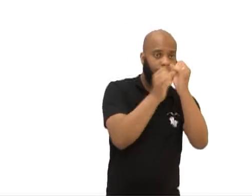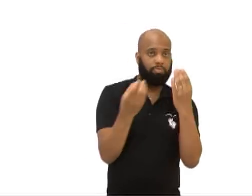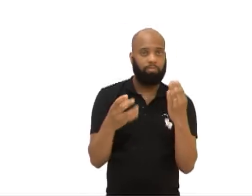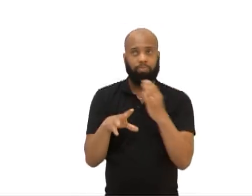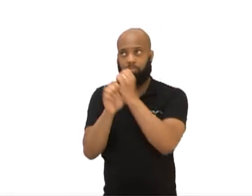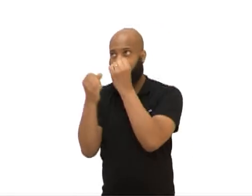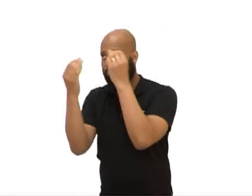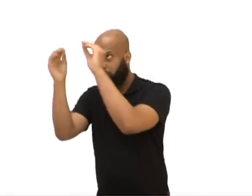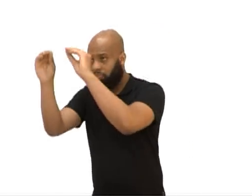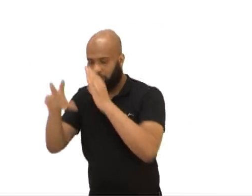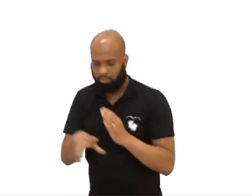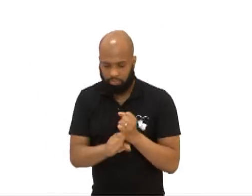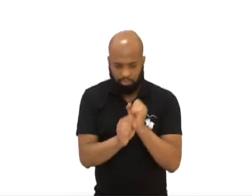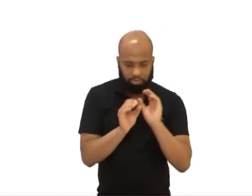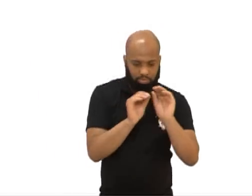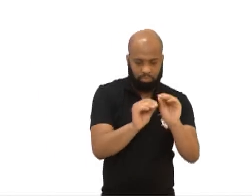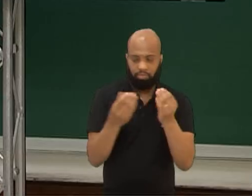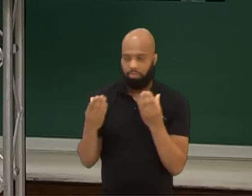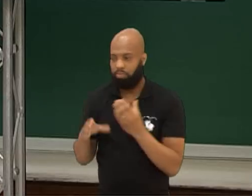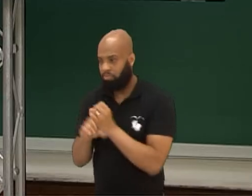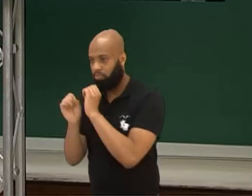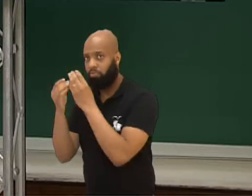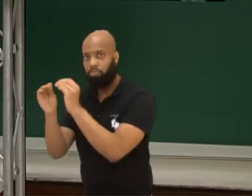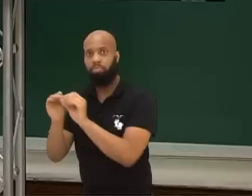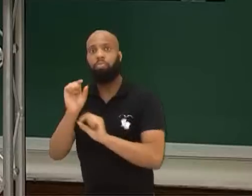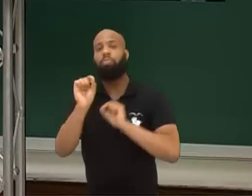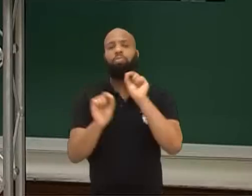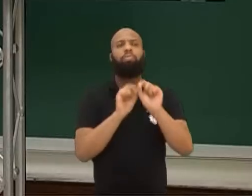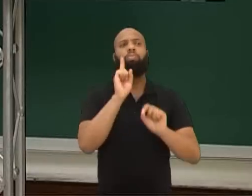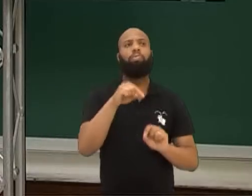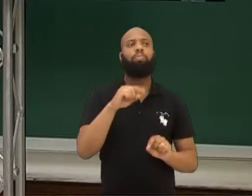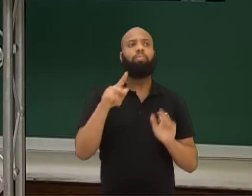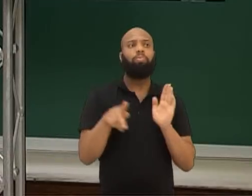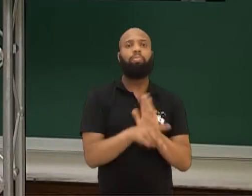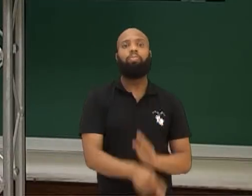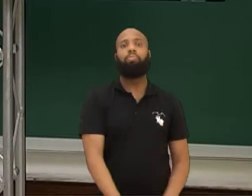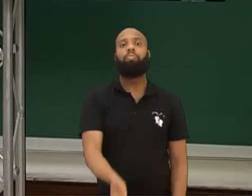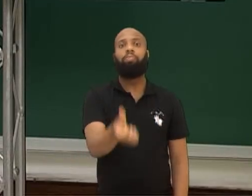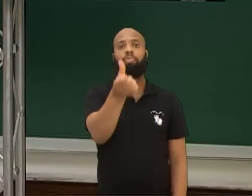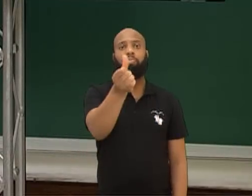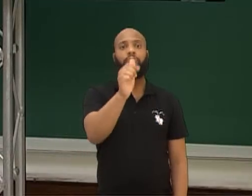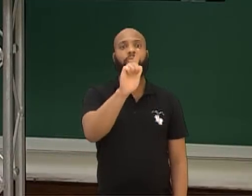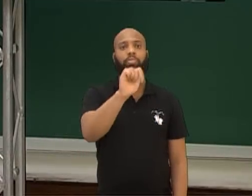a medida de cada ângulo interno do hexágono regular?